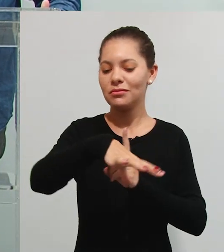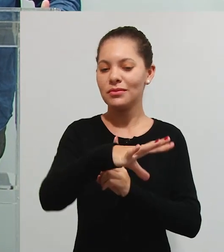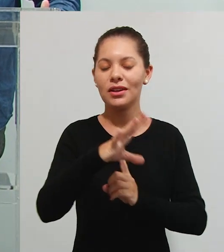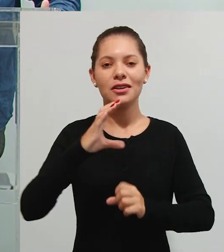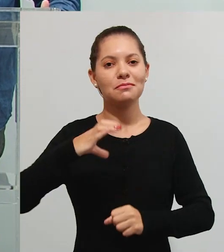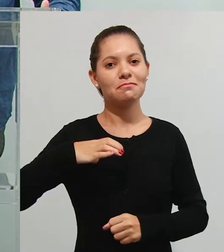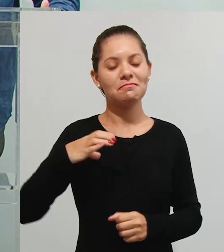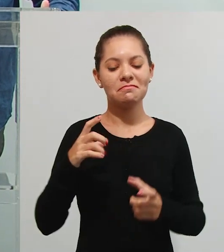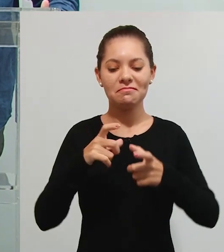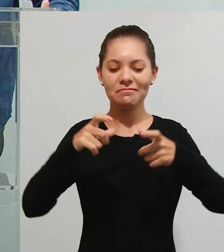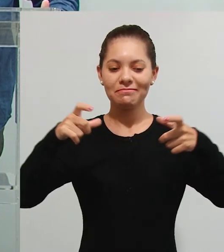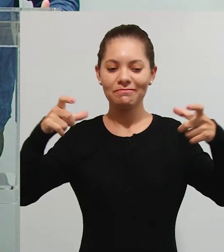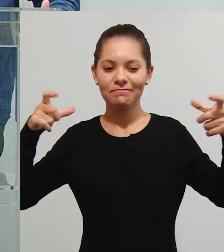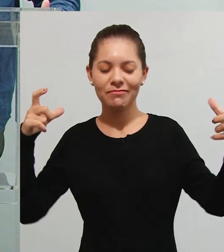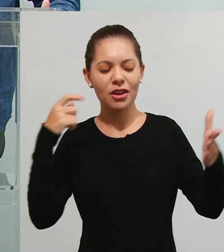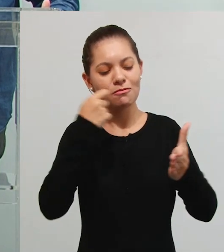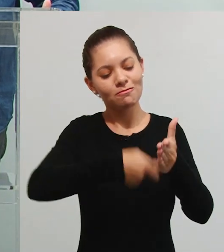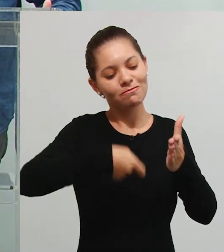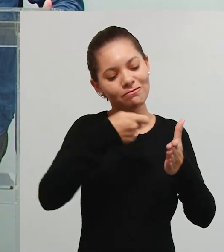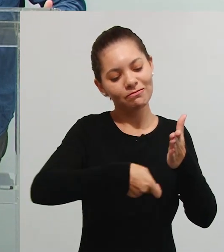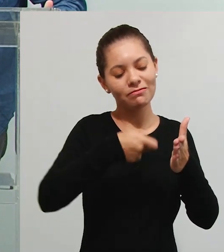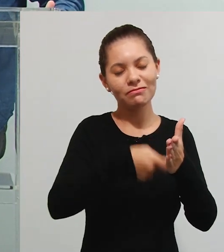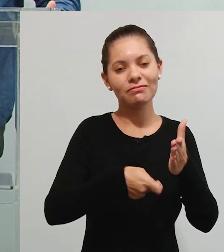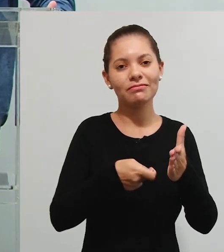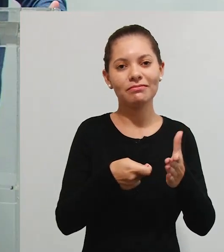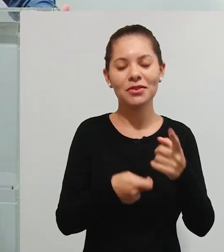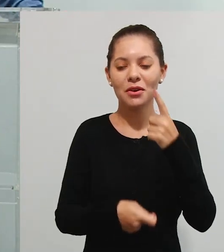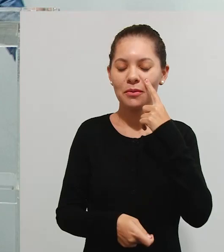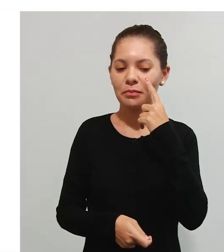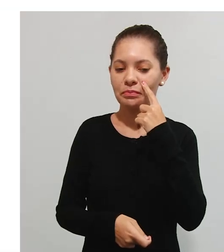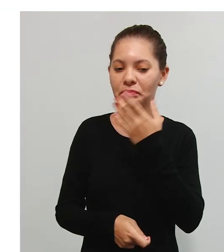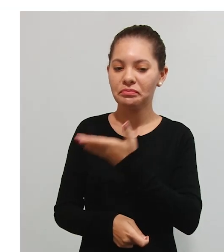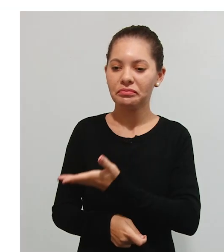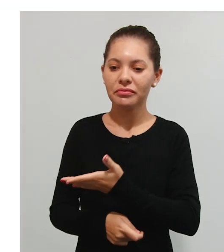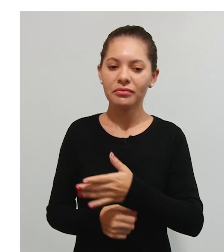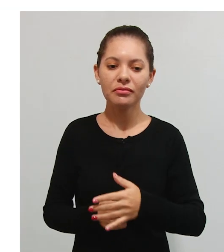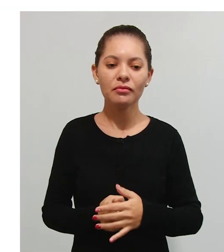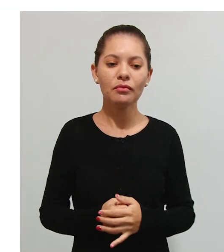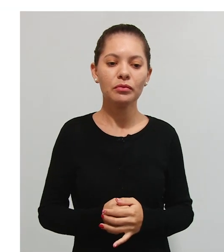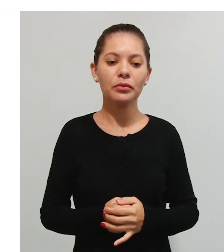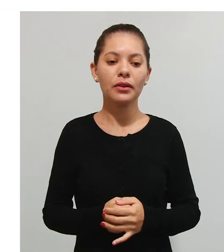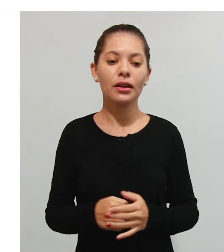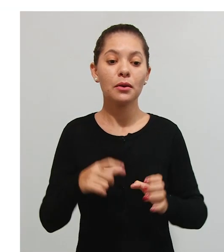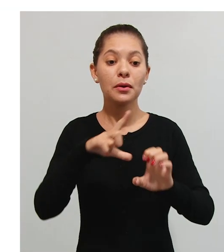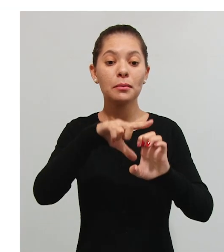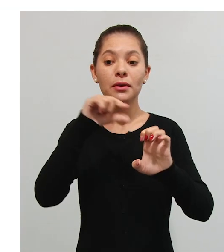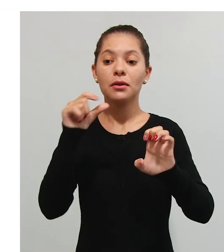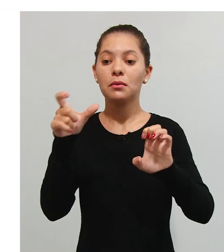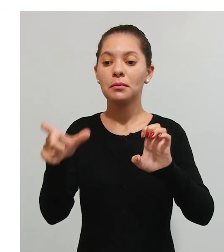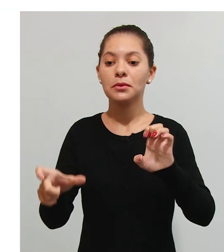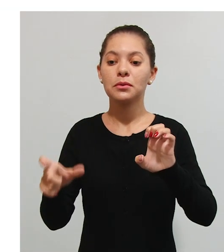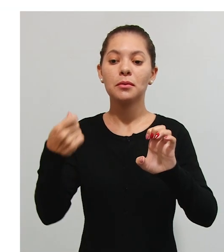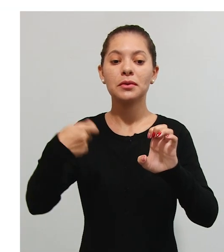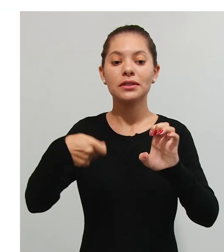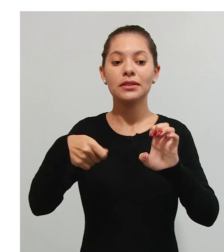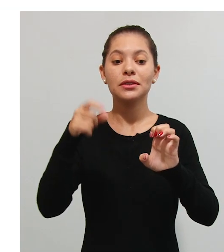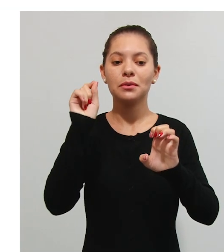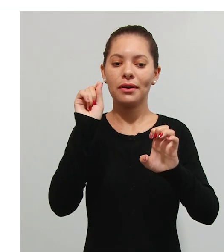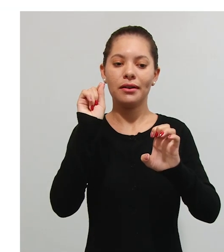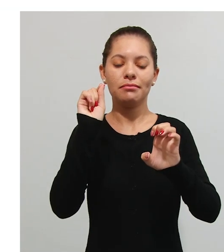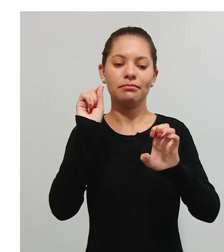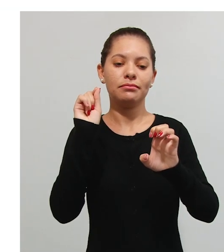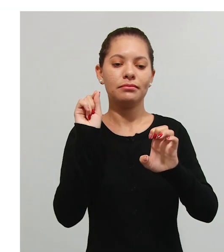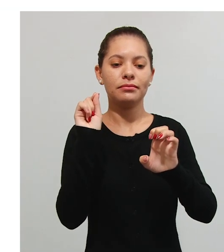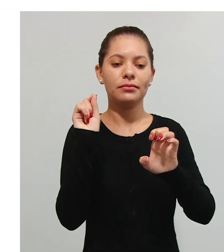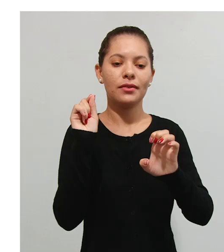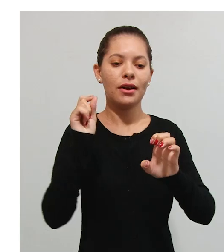crescer. Tudo isso faz parte da persistência, ok? Olha só outra coisa. O empreendedor ele precisa ter energia, porque